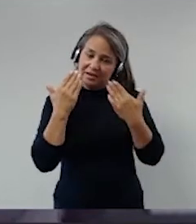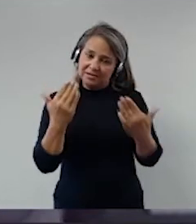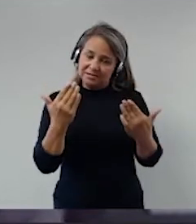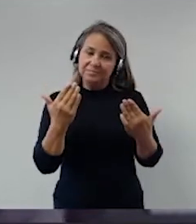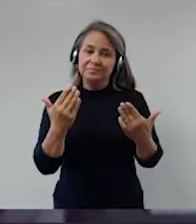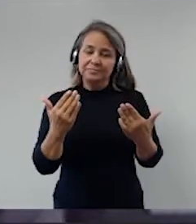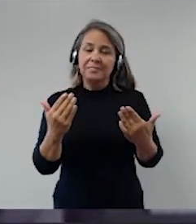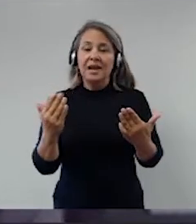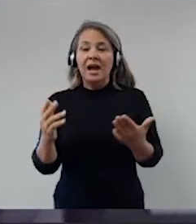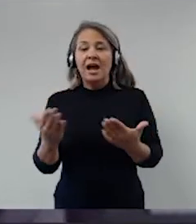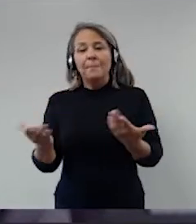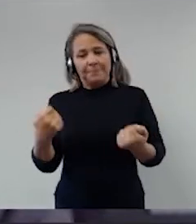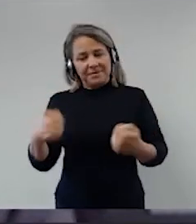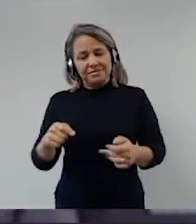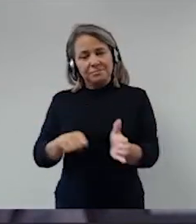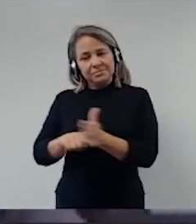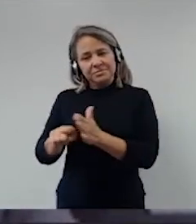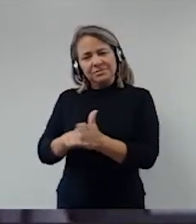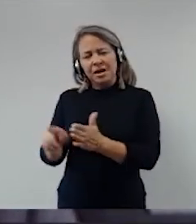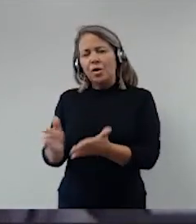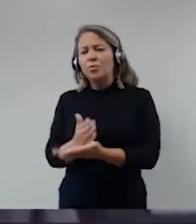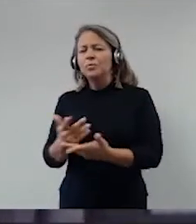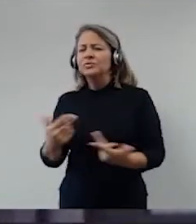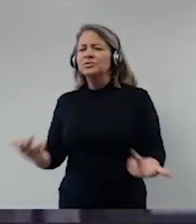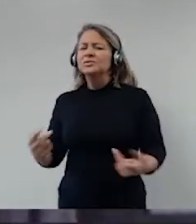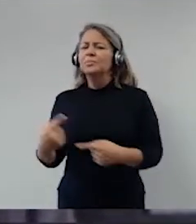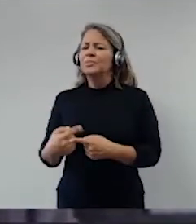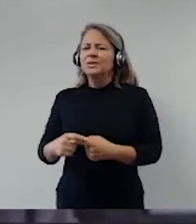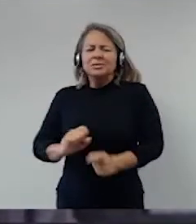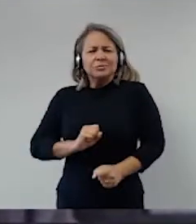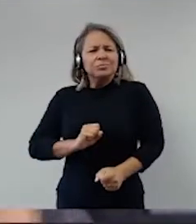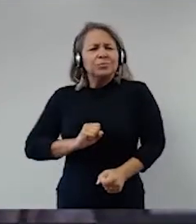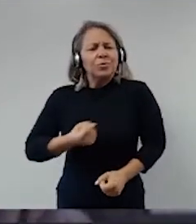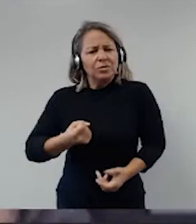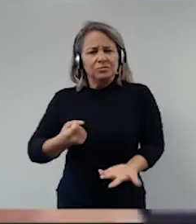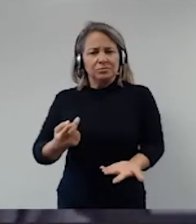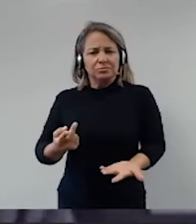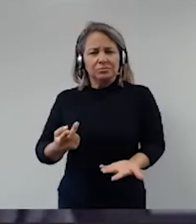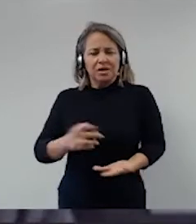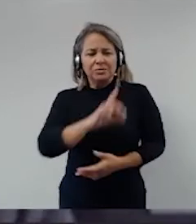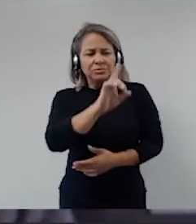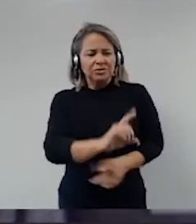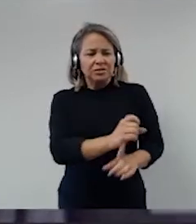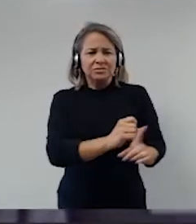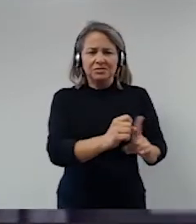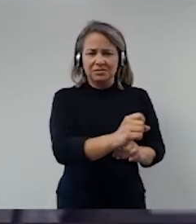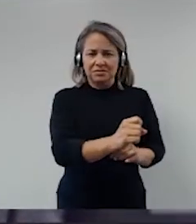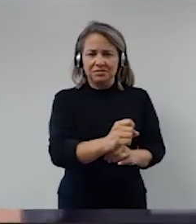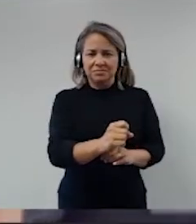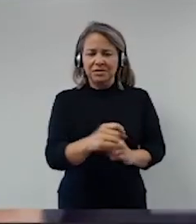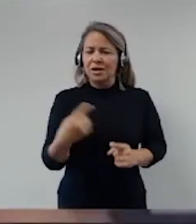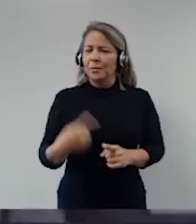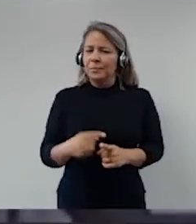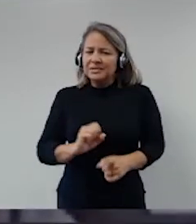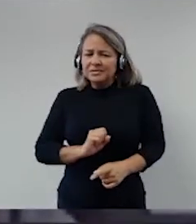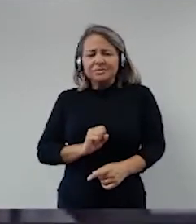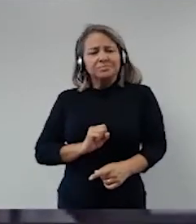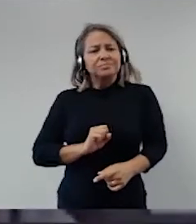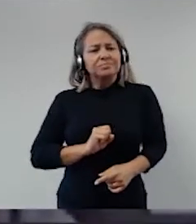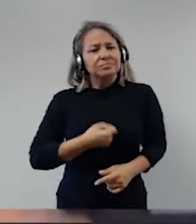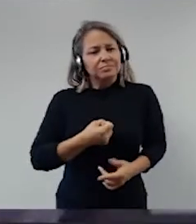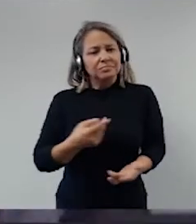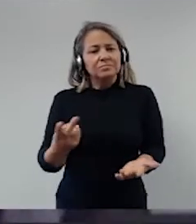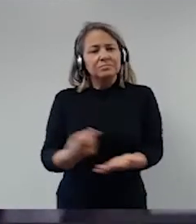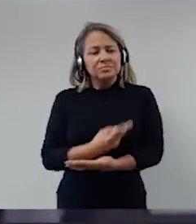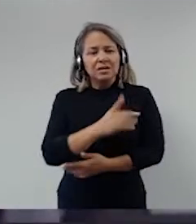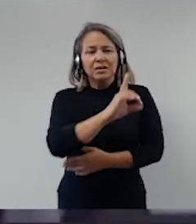indagações devemos nos fazer. Por que tanto ódio aos direitos sociais? Por que tanto ódio